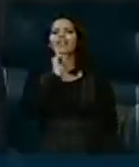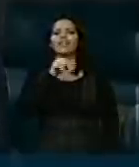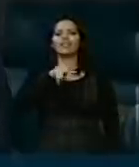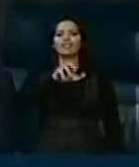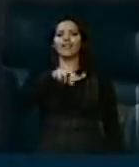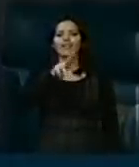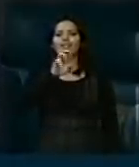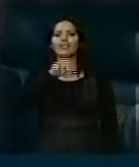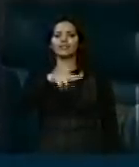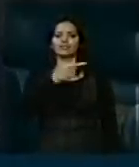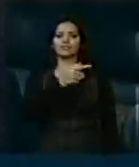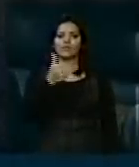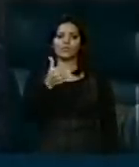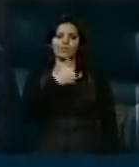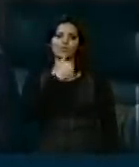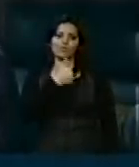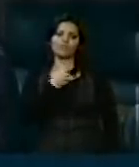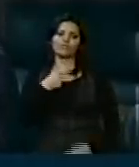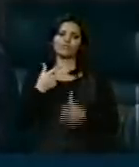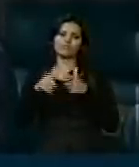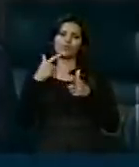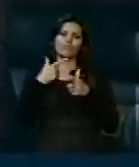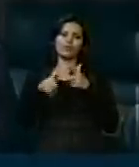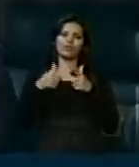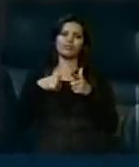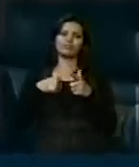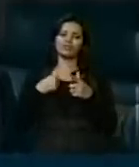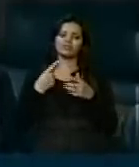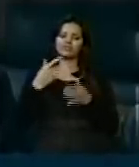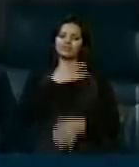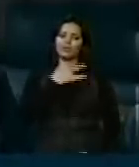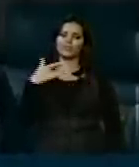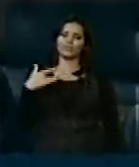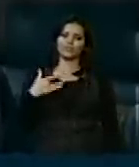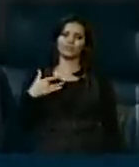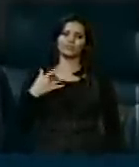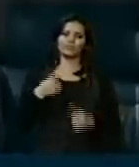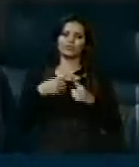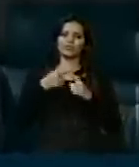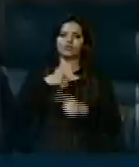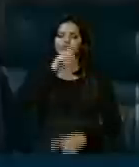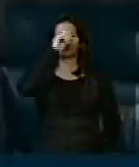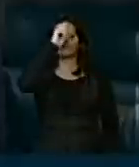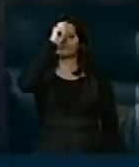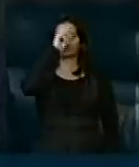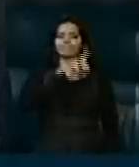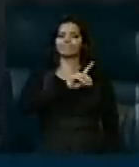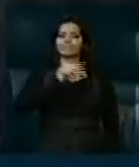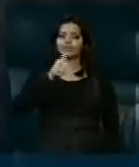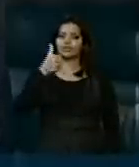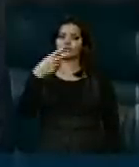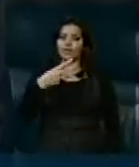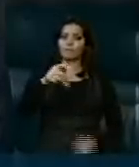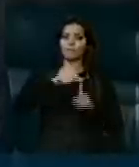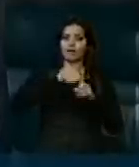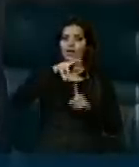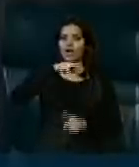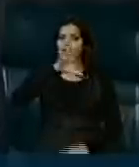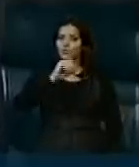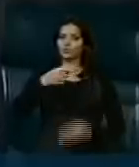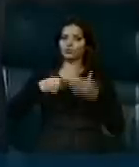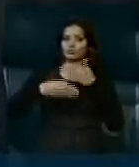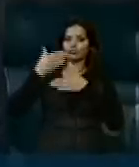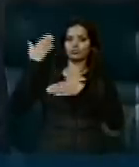71 anos de idade, após complicações de seu quadro clínico, já que estava internado desde o dia 13 de março